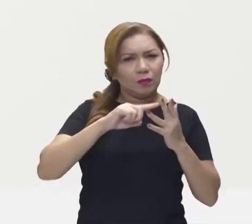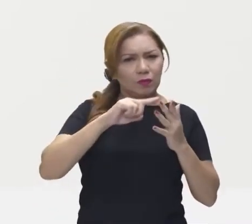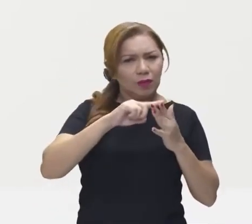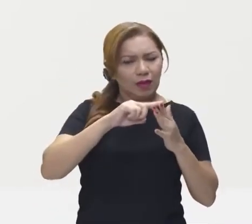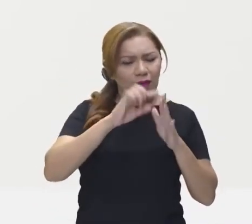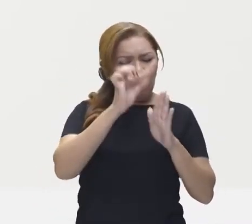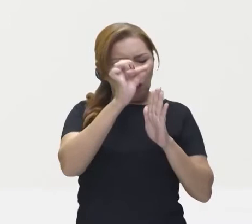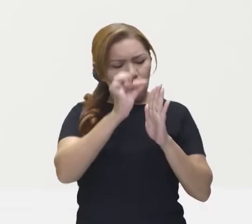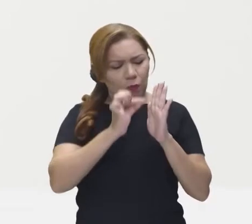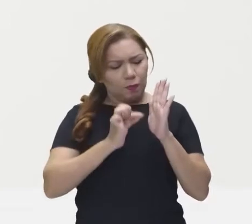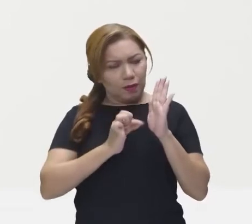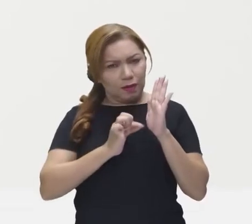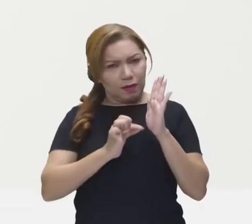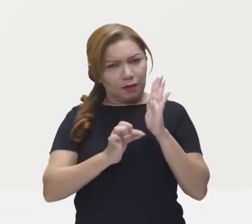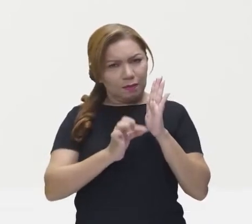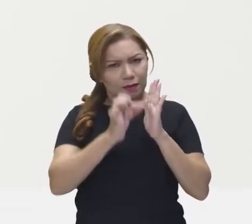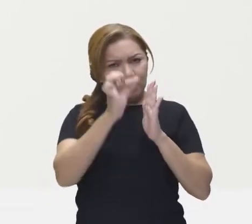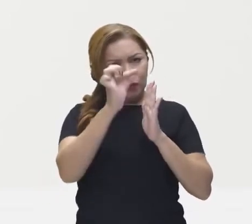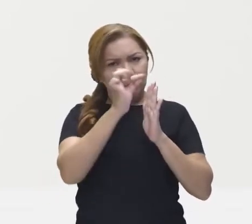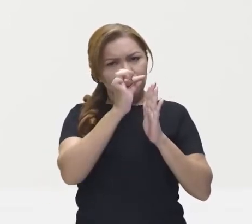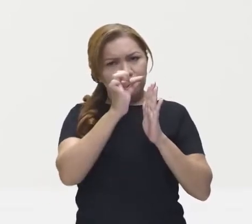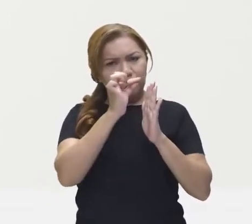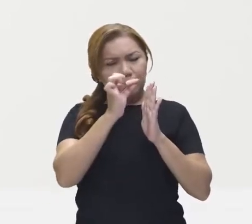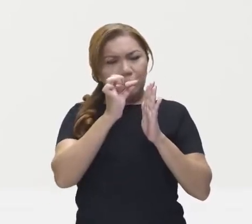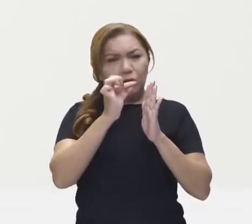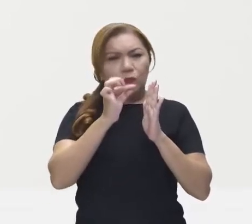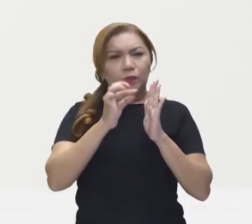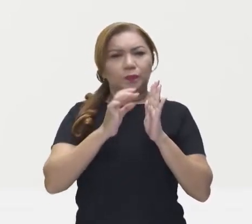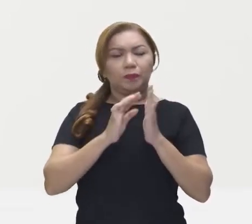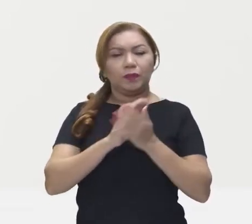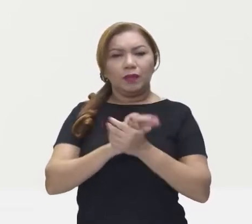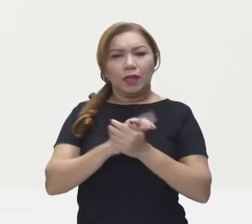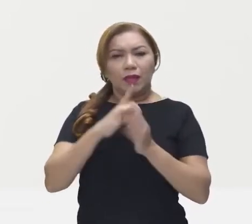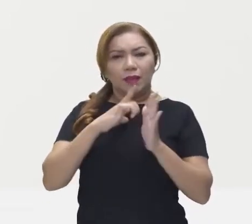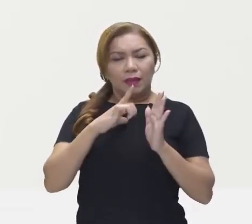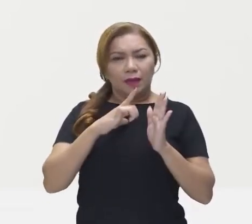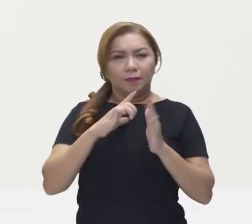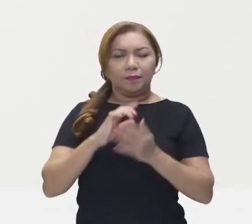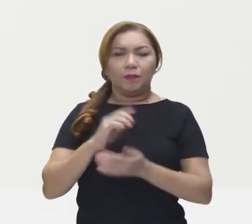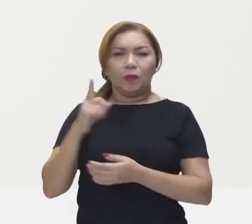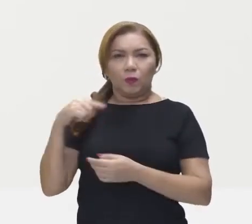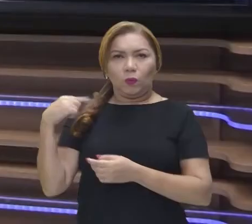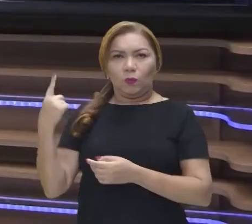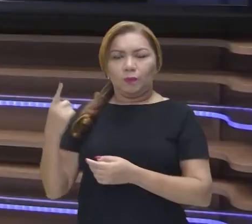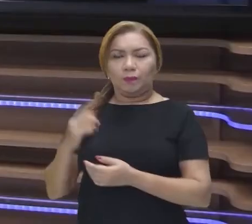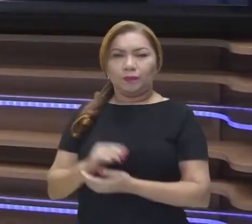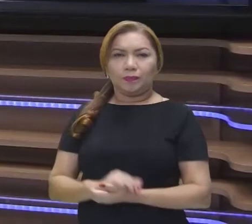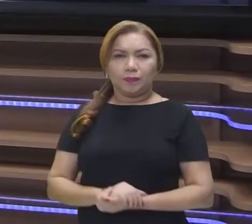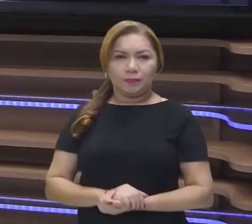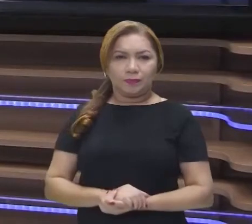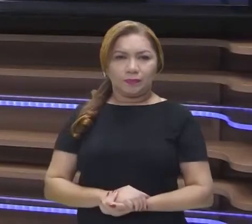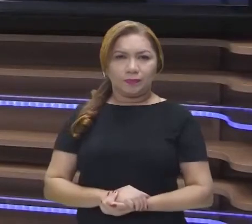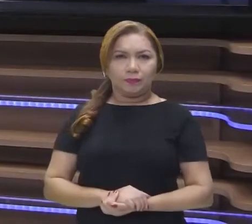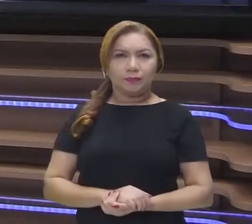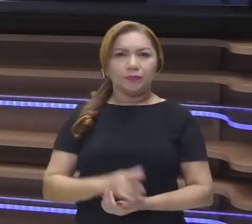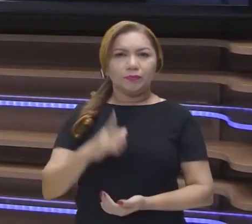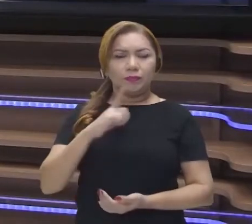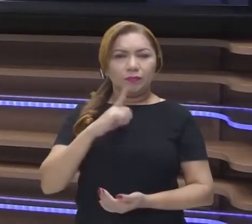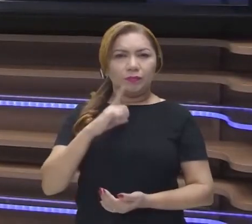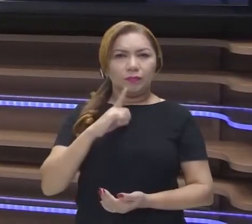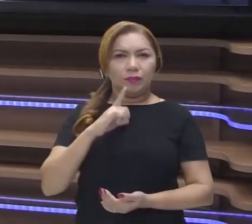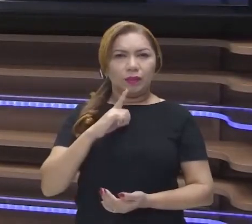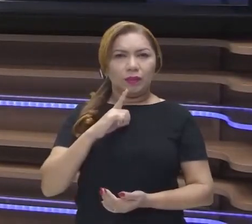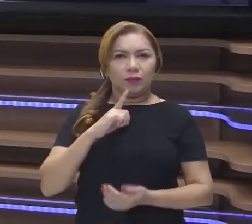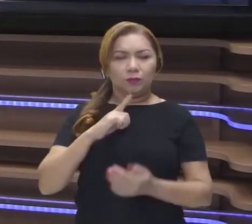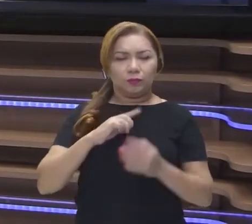eu tenho no original 300 metros. Você lembra? Olha aqui para mim. Nós temos aí no original, no campo original,